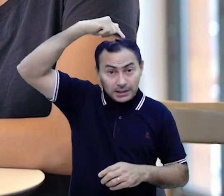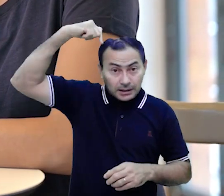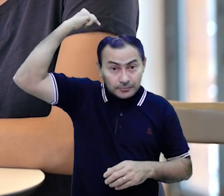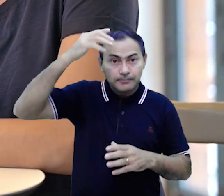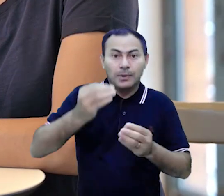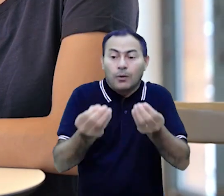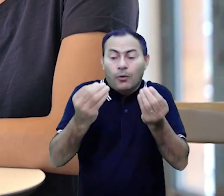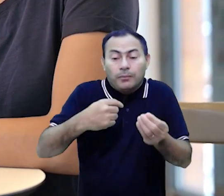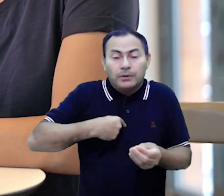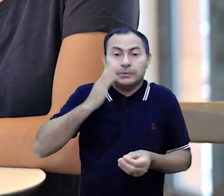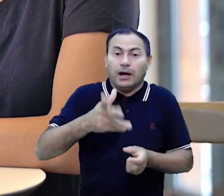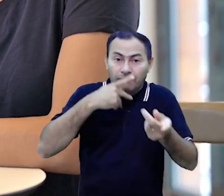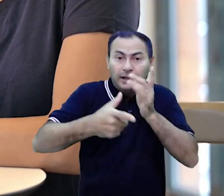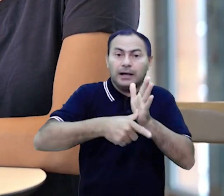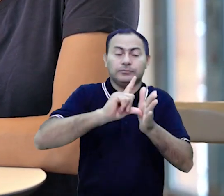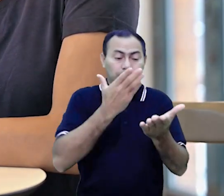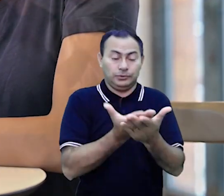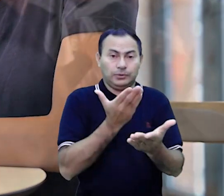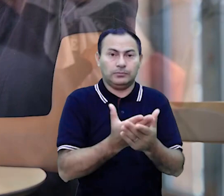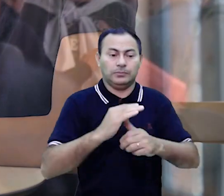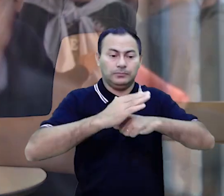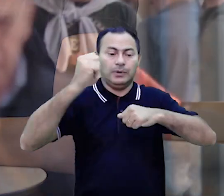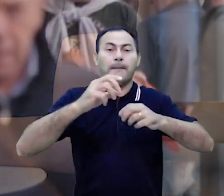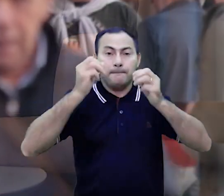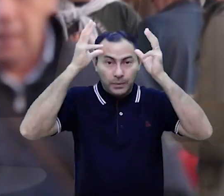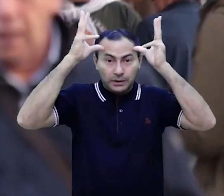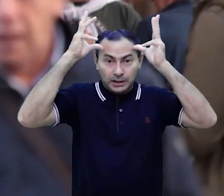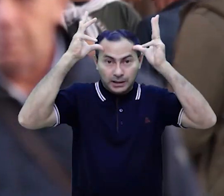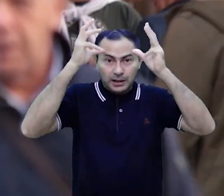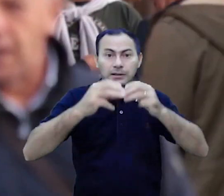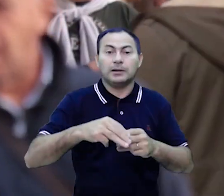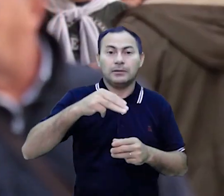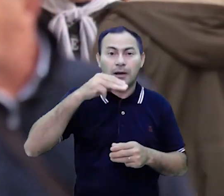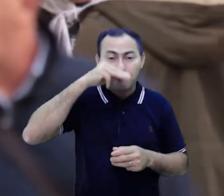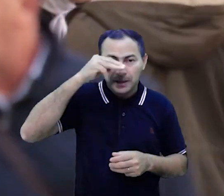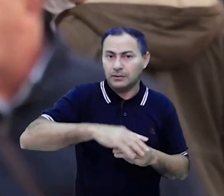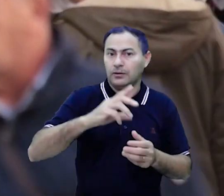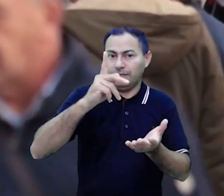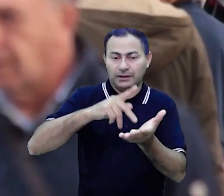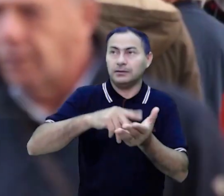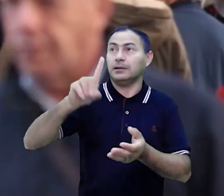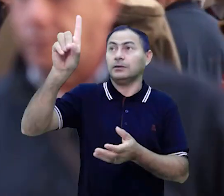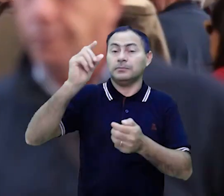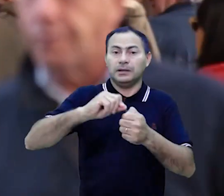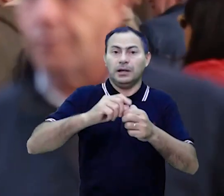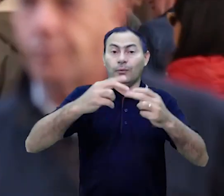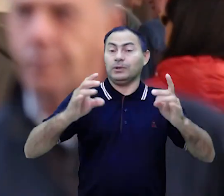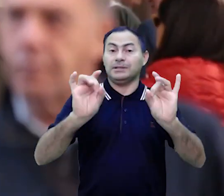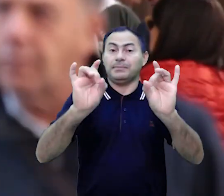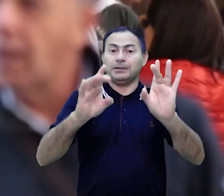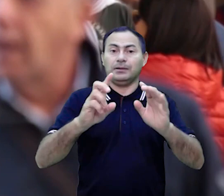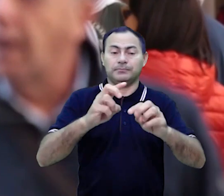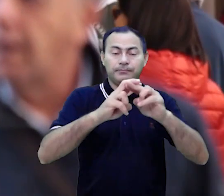super santos? Como eu já havia dito quando estudamos o chamado de Moisés, isso é um mito, não é verdade. Deus quer fazer